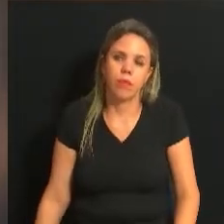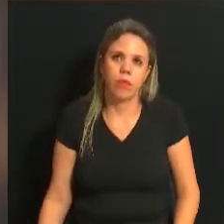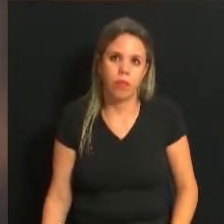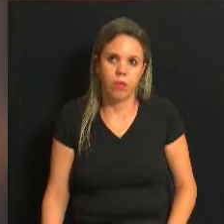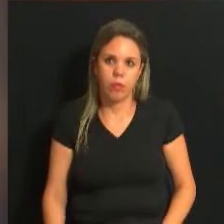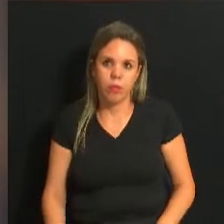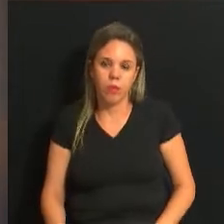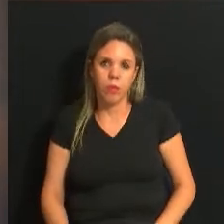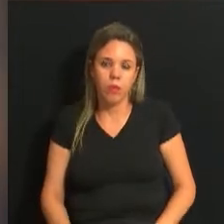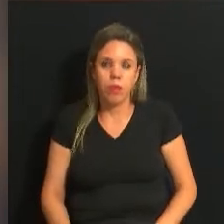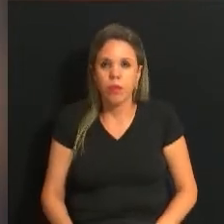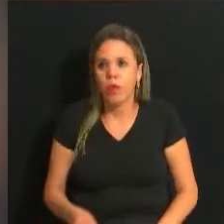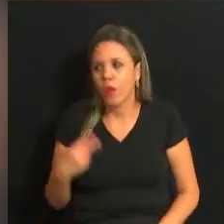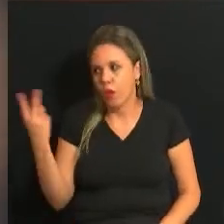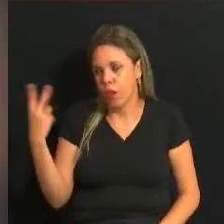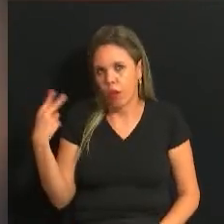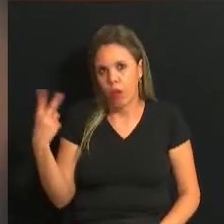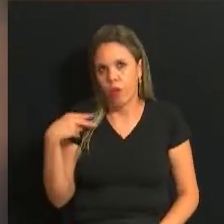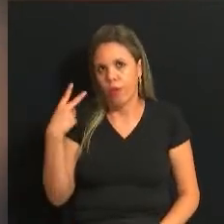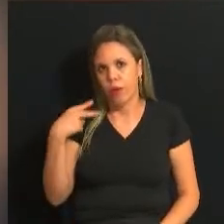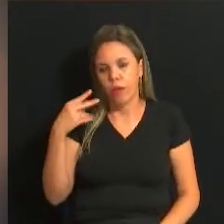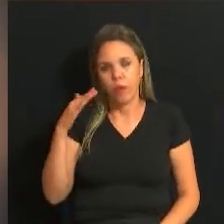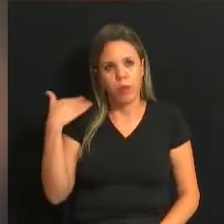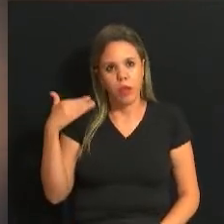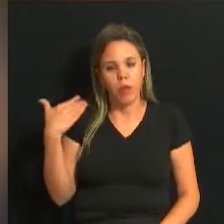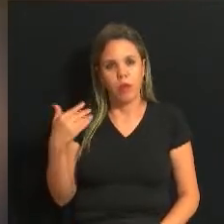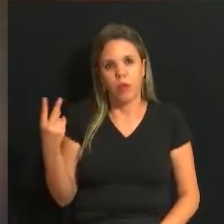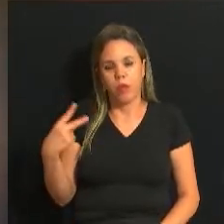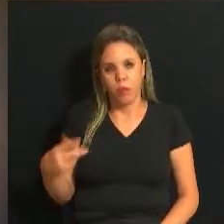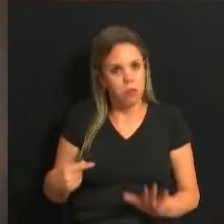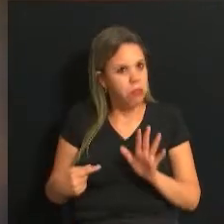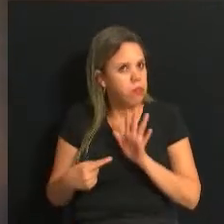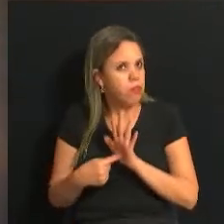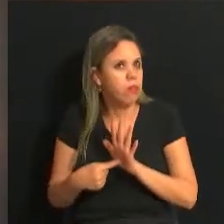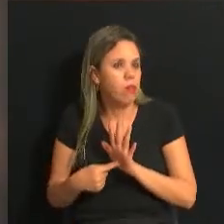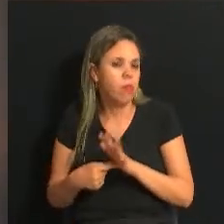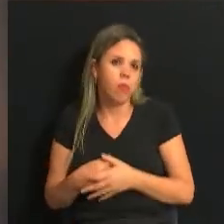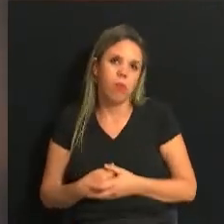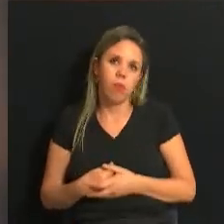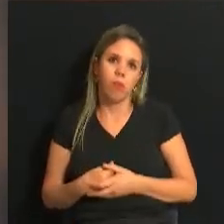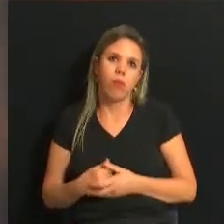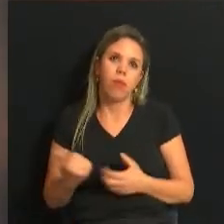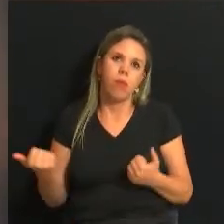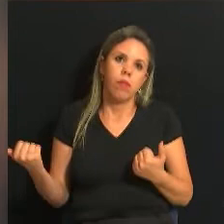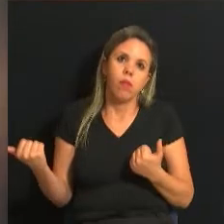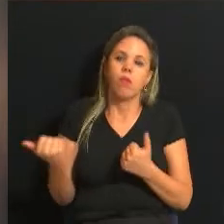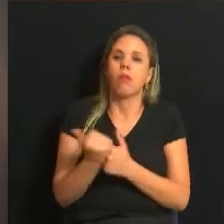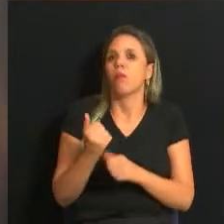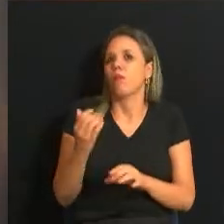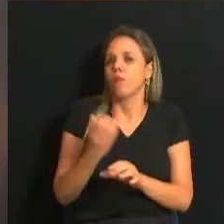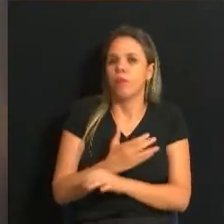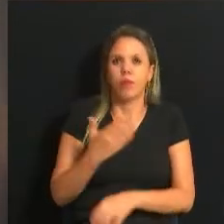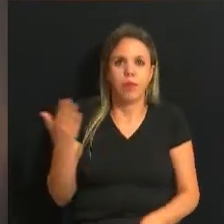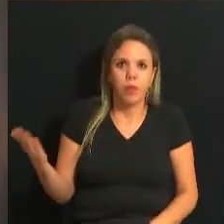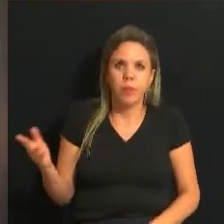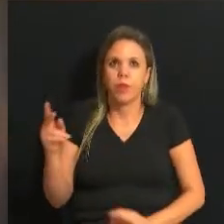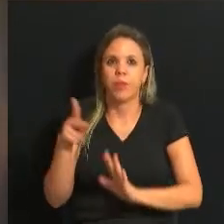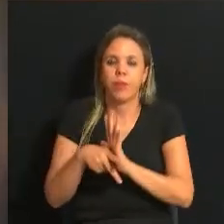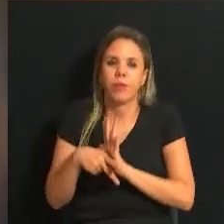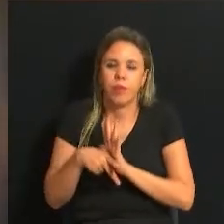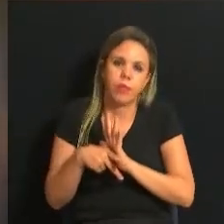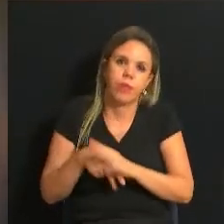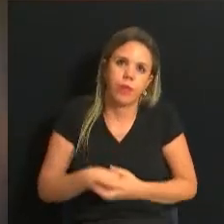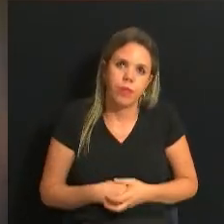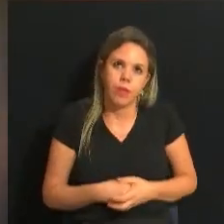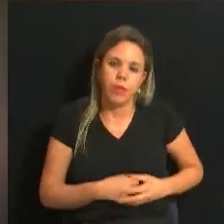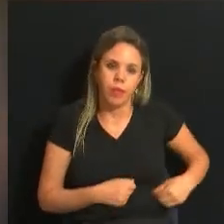Eu e a vereadora Mariana Conte estamos apresentando um substitutivo ao projeto